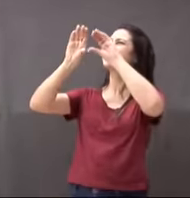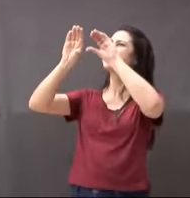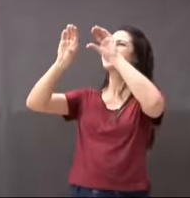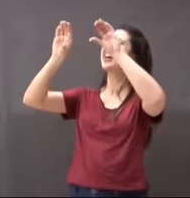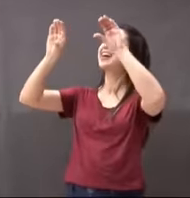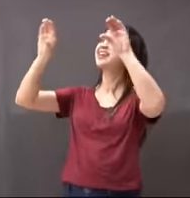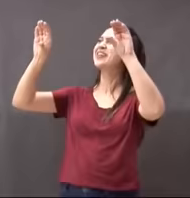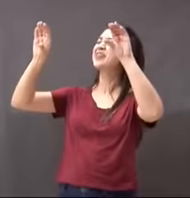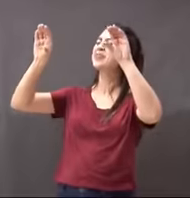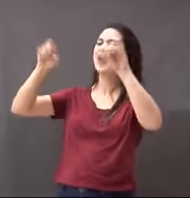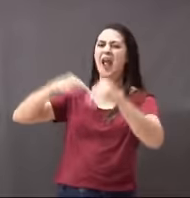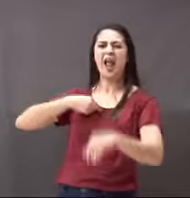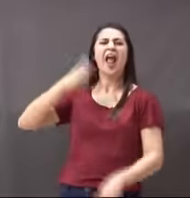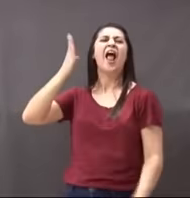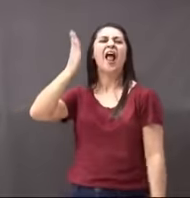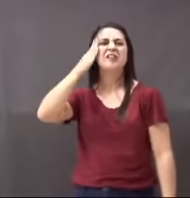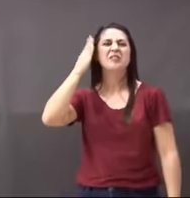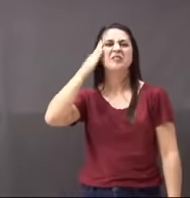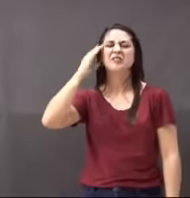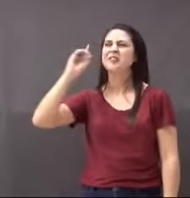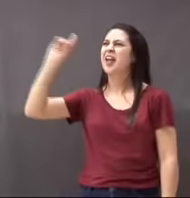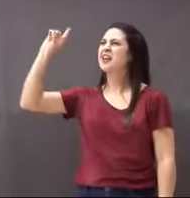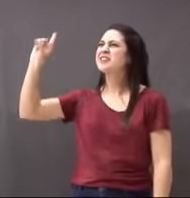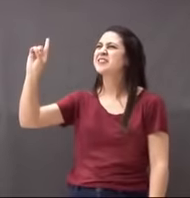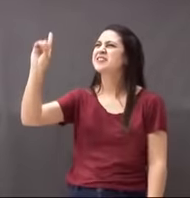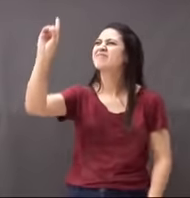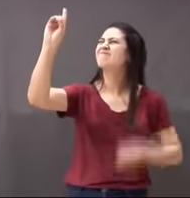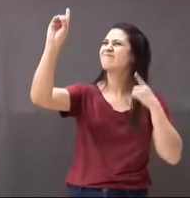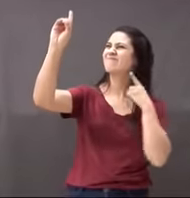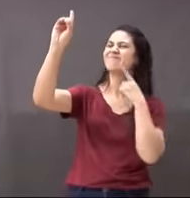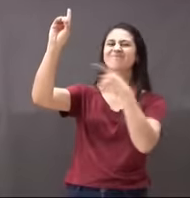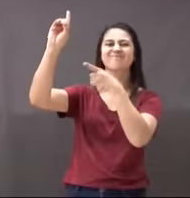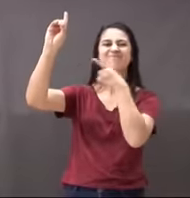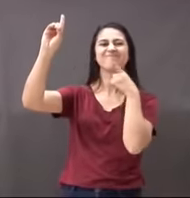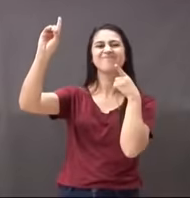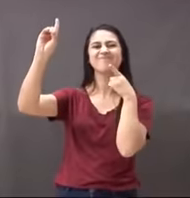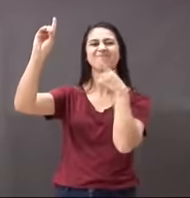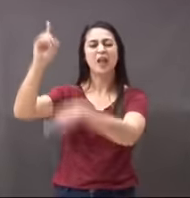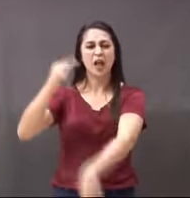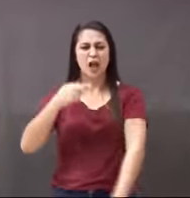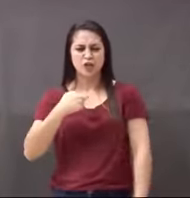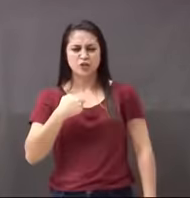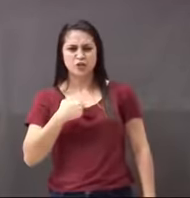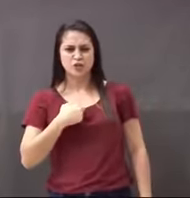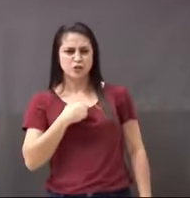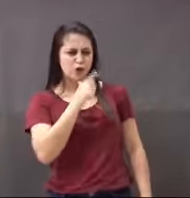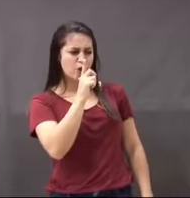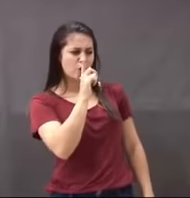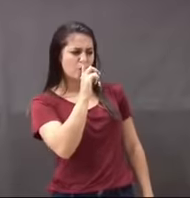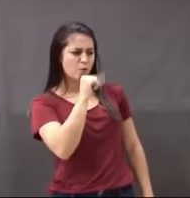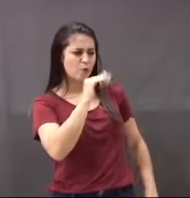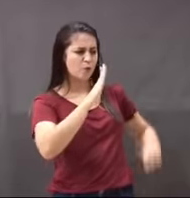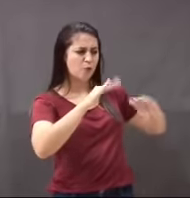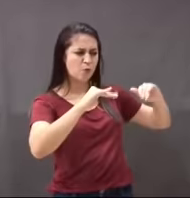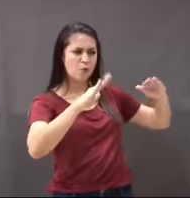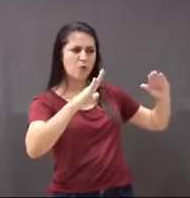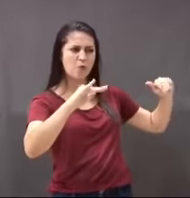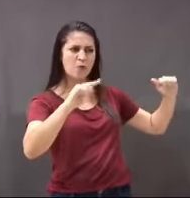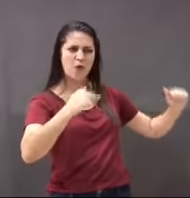Subir ao céu, eu sei que lá está. Se eu